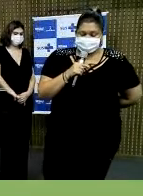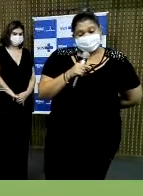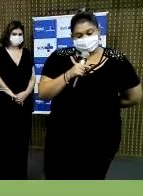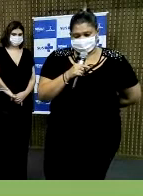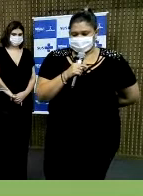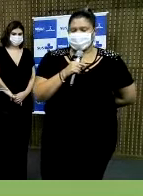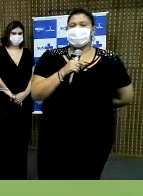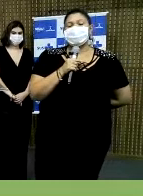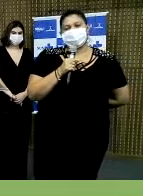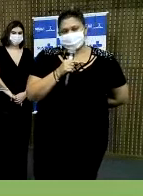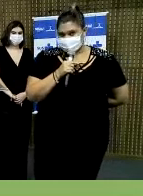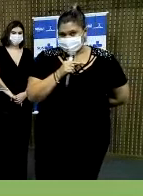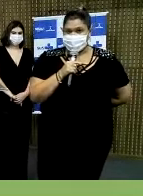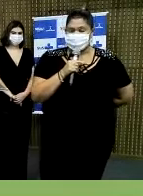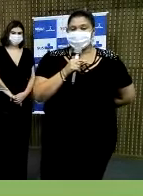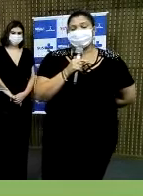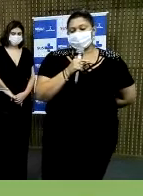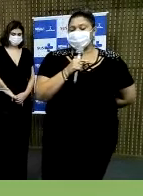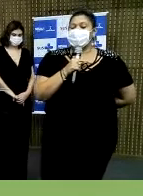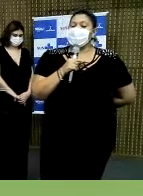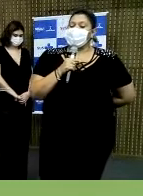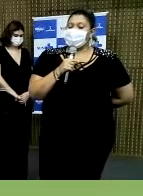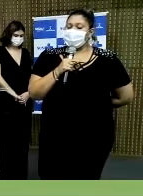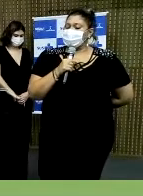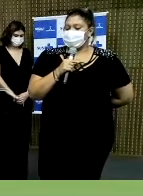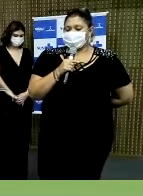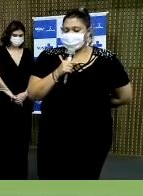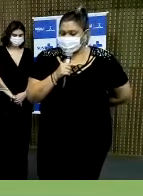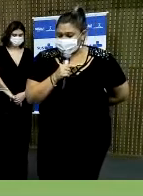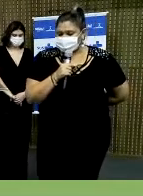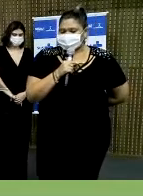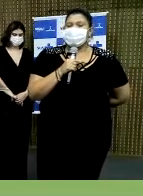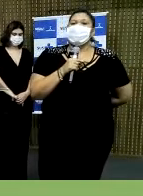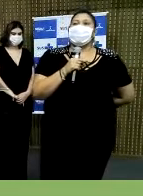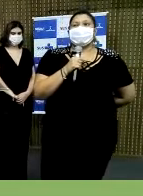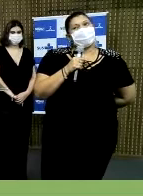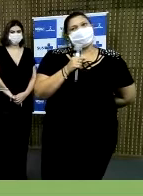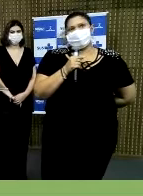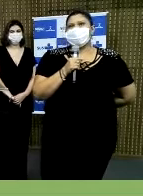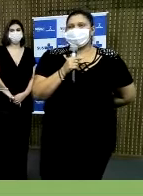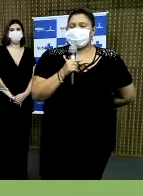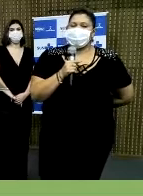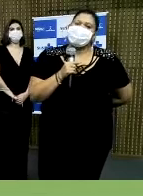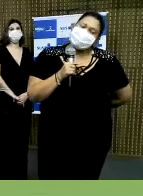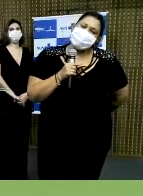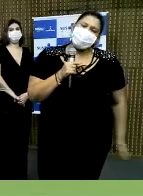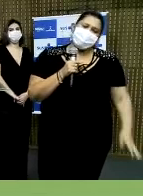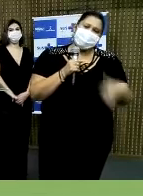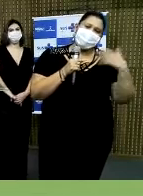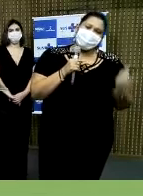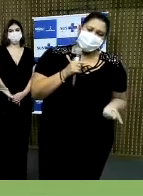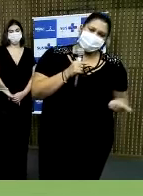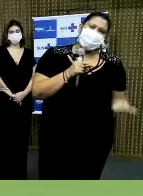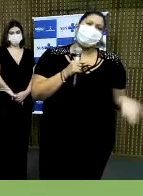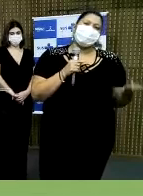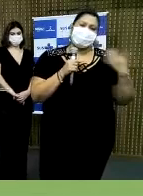as estratégias, ligando para os pacientes, verificando os devolvidos, até agendando já uma consulta para esse